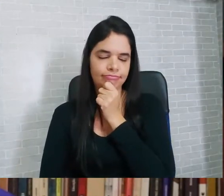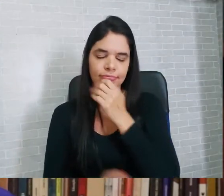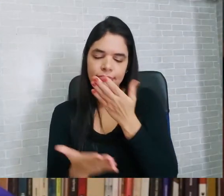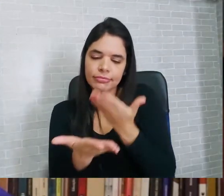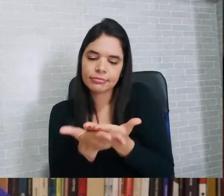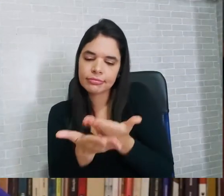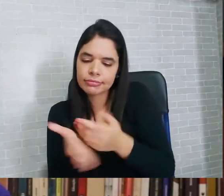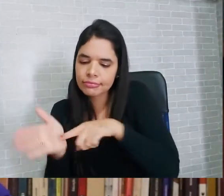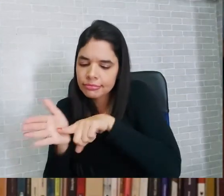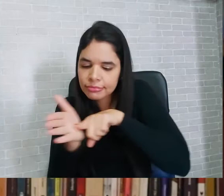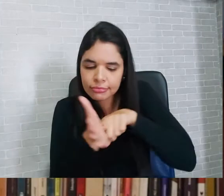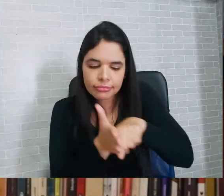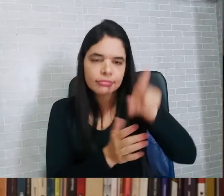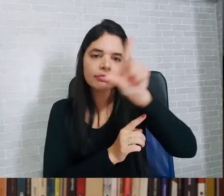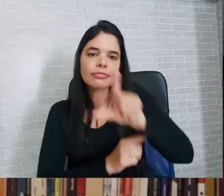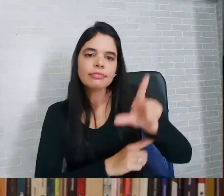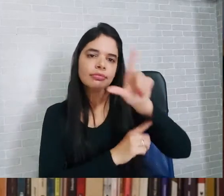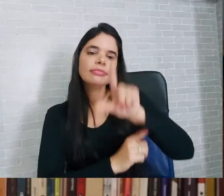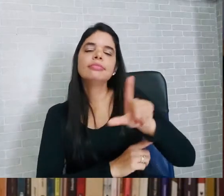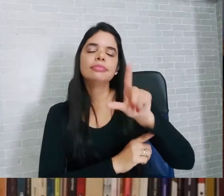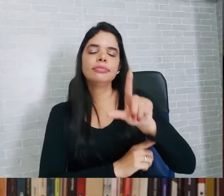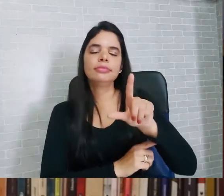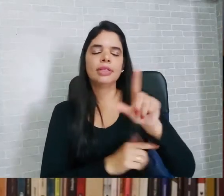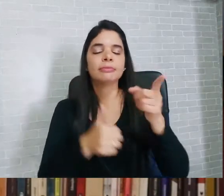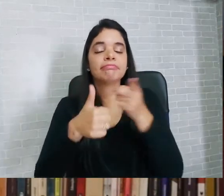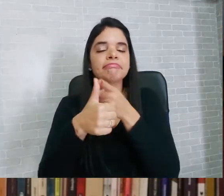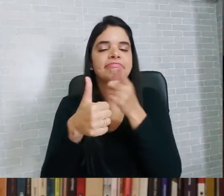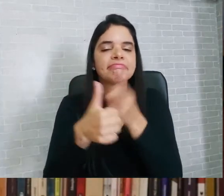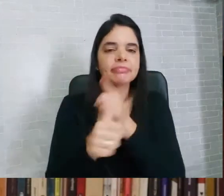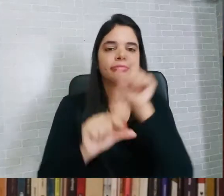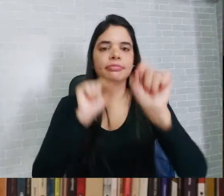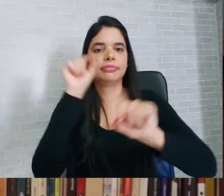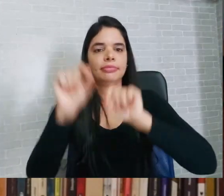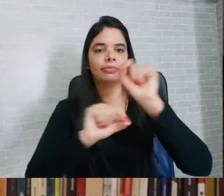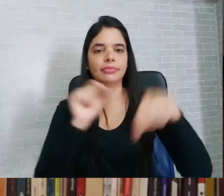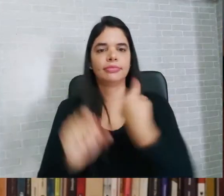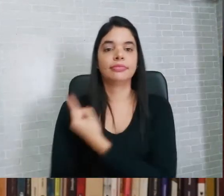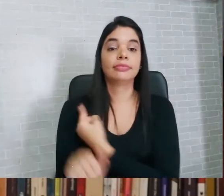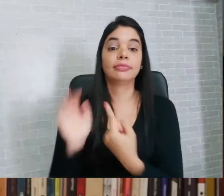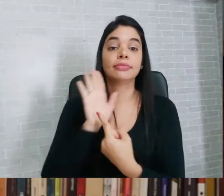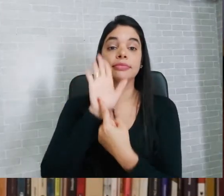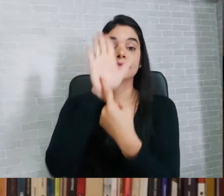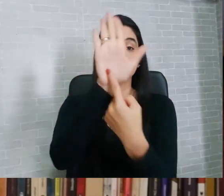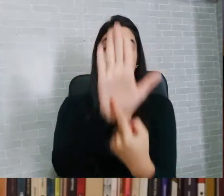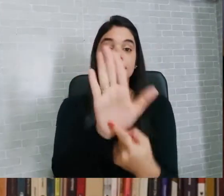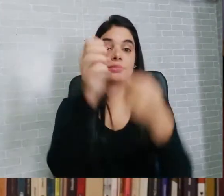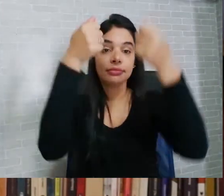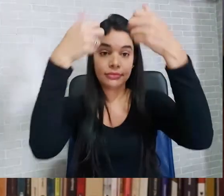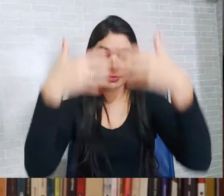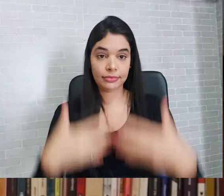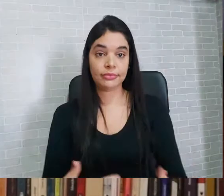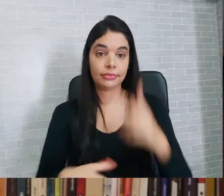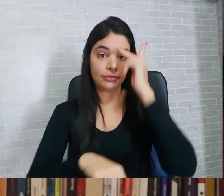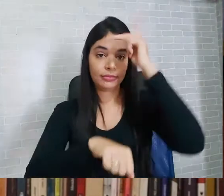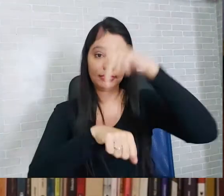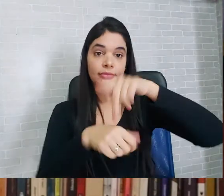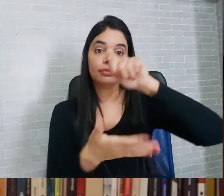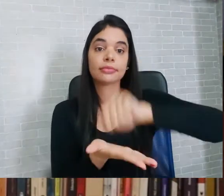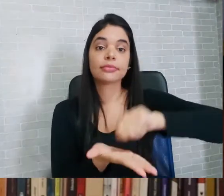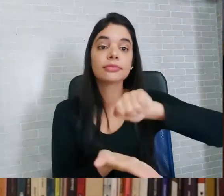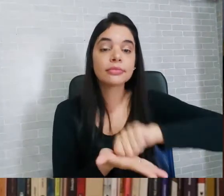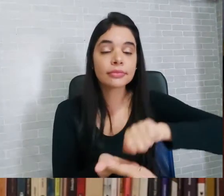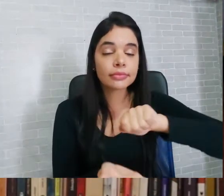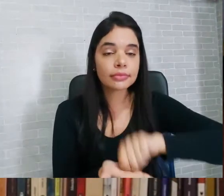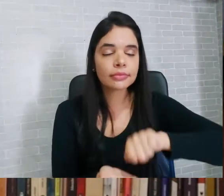literários de expressão francesa. A primeira razão que nós vamos apresentar, né, segundo esses autores,